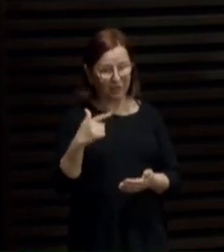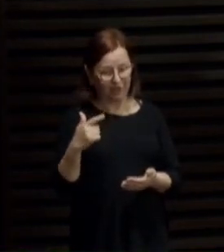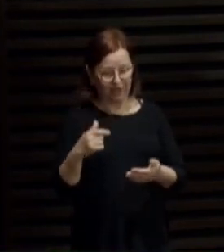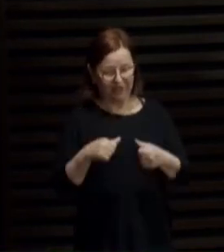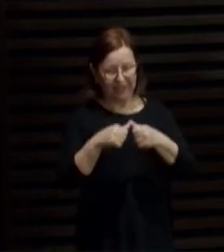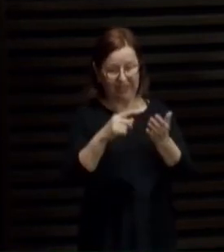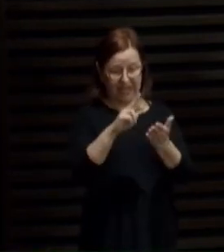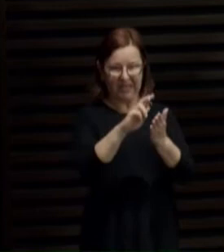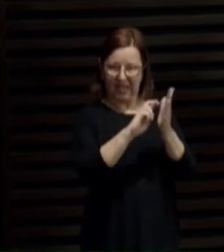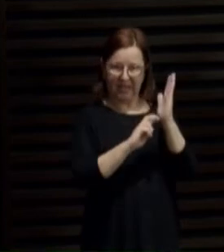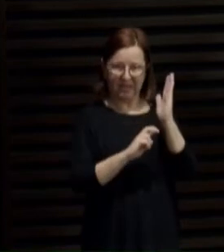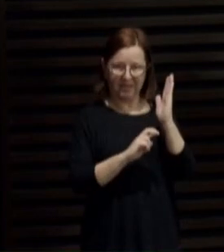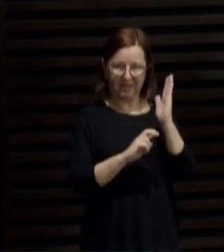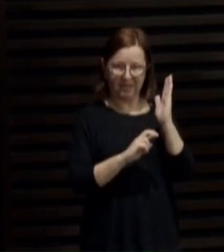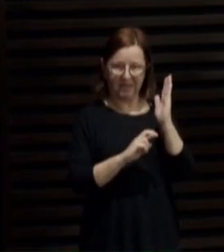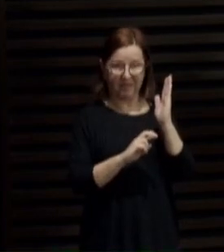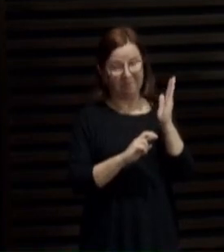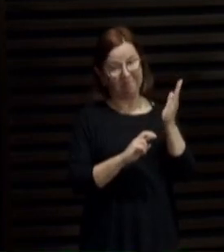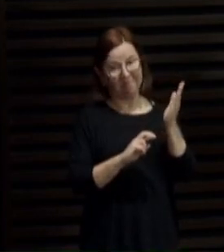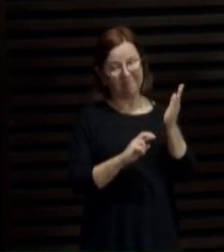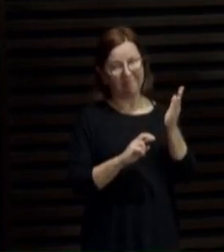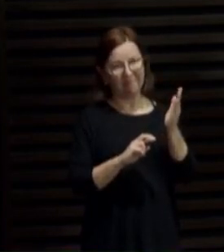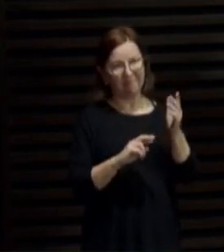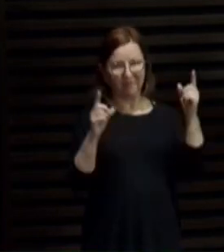normatizadores, nós vamos cair